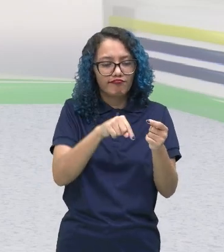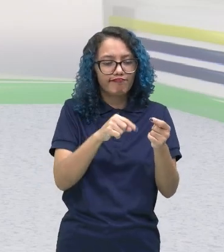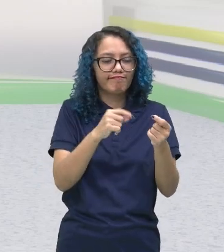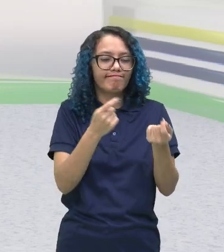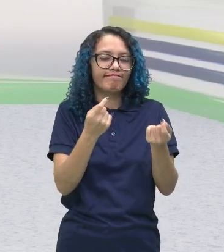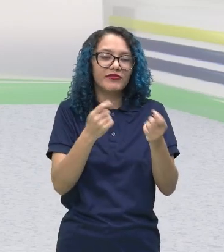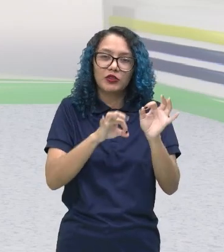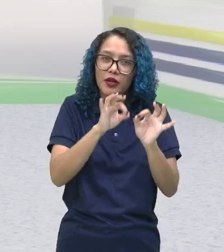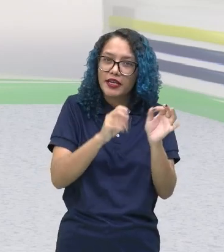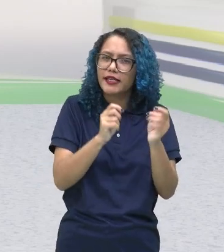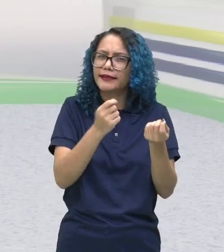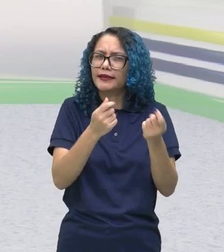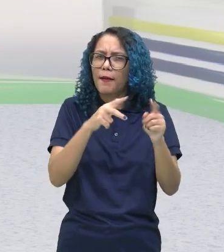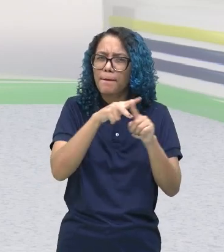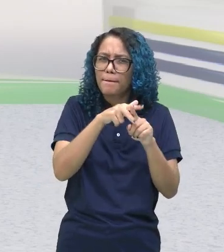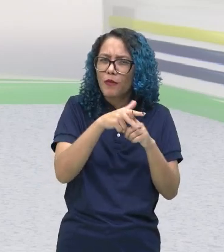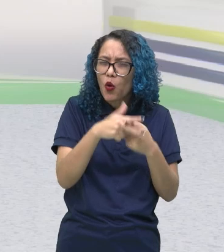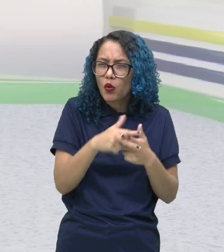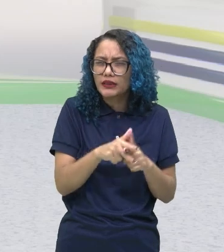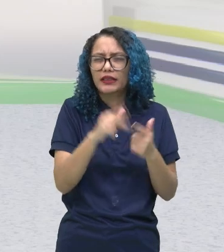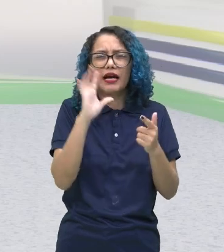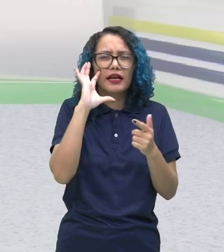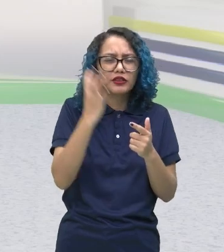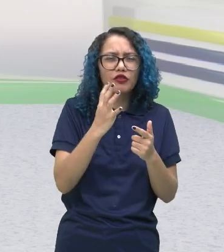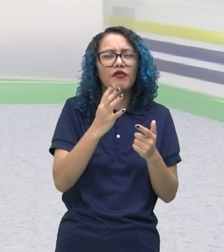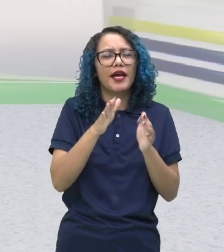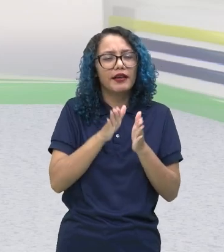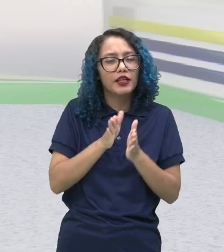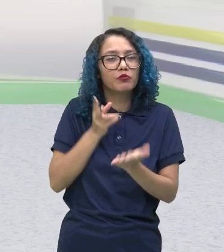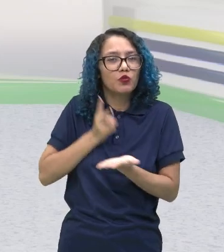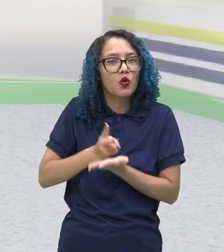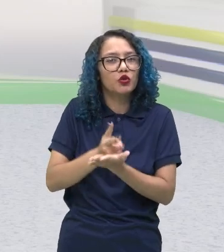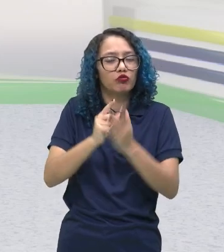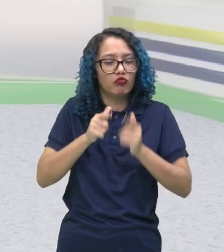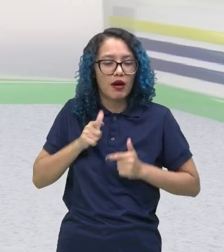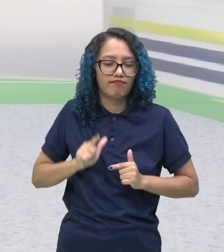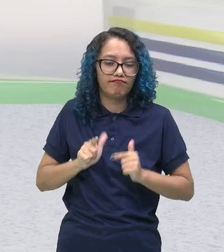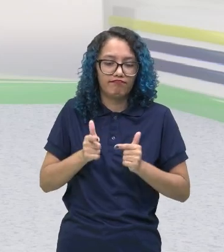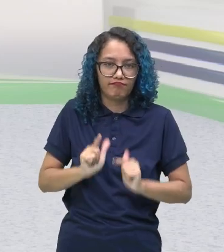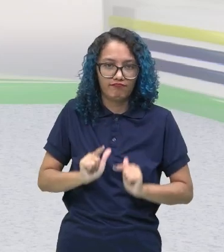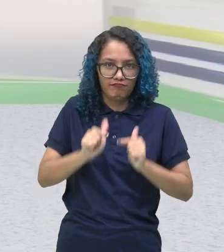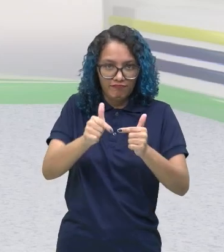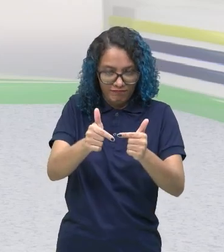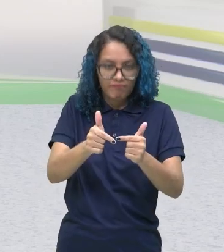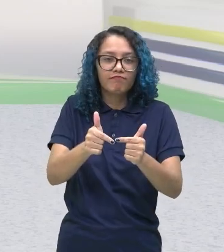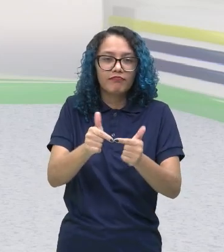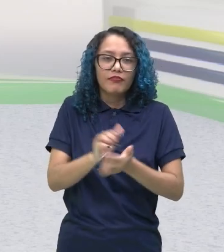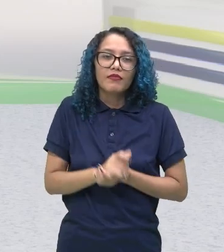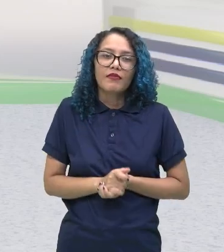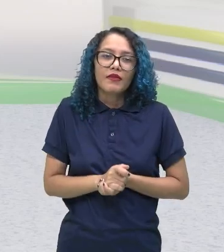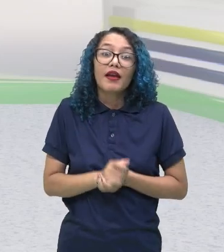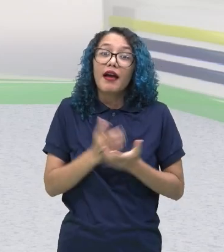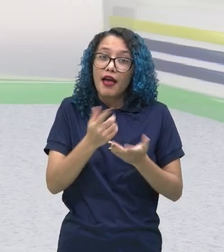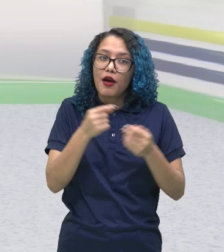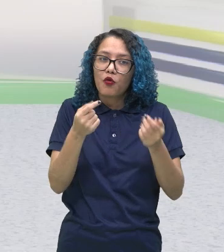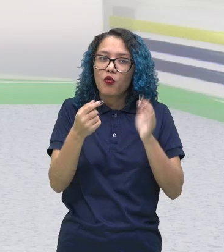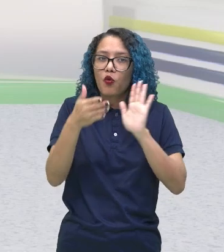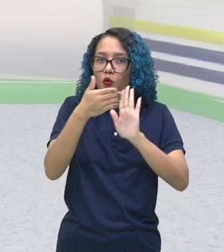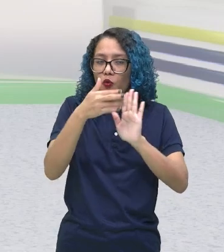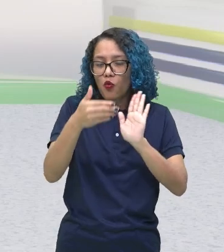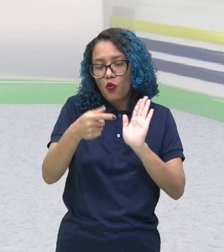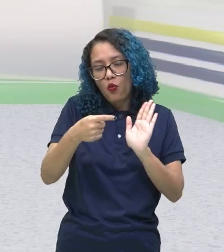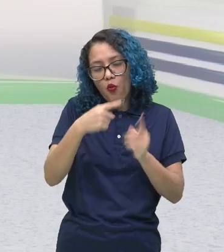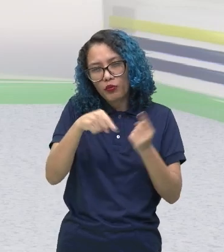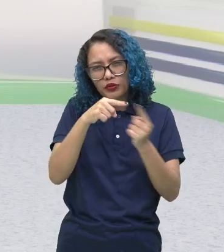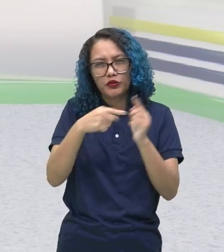novo na estrada, né. Então o pacto ele vem trazer essa perspectiva aí para a nossa educação. Pensando nisso, agora